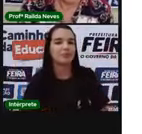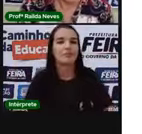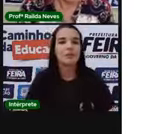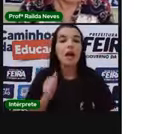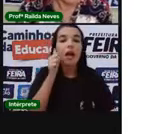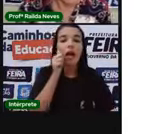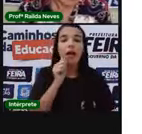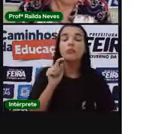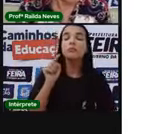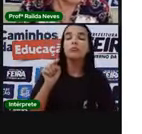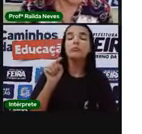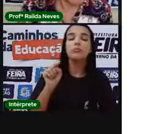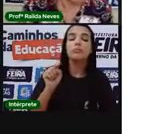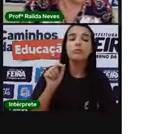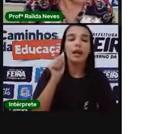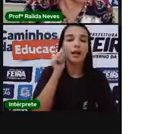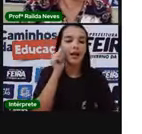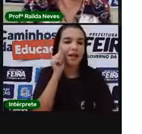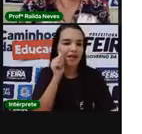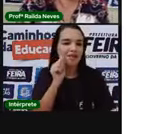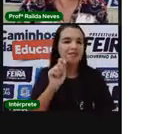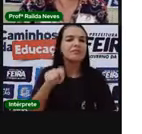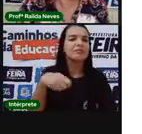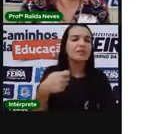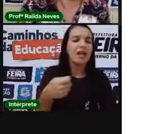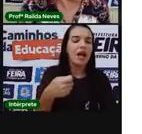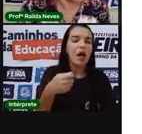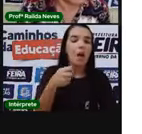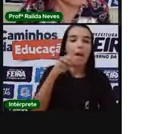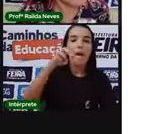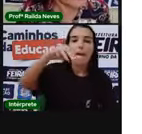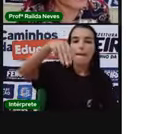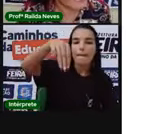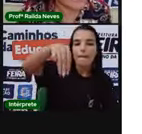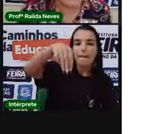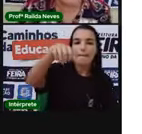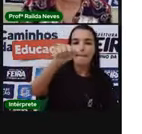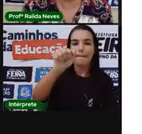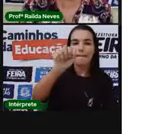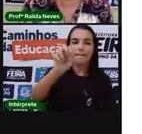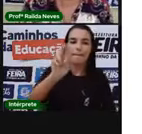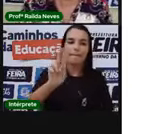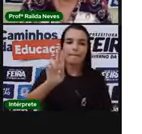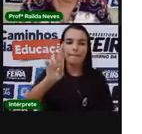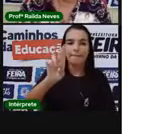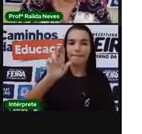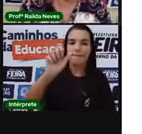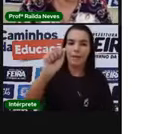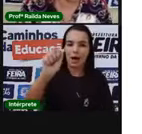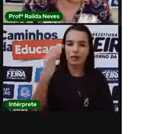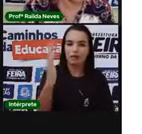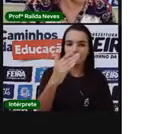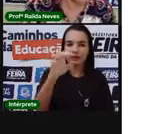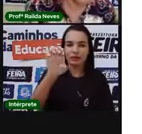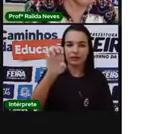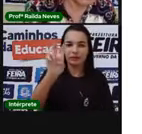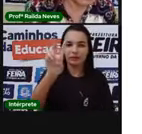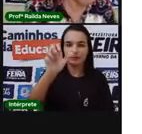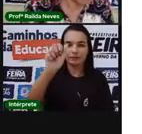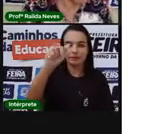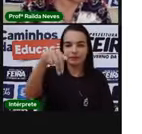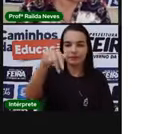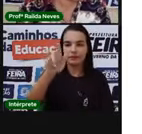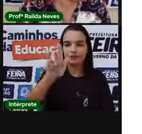Ela é a professora Maura Evangelista, uma mulher negra, trabalha com as